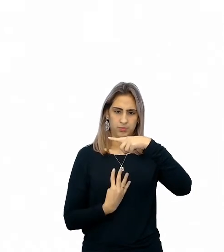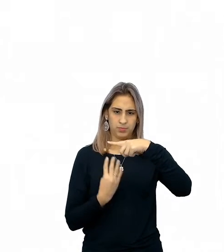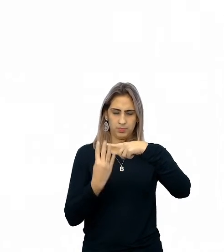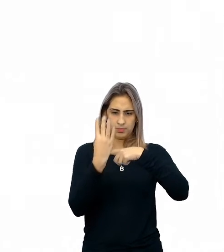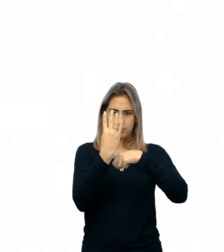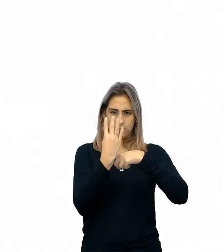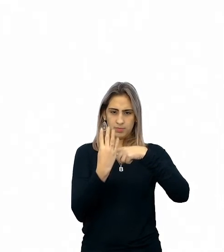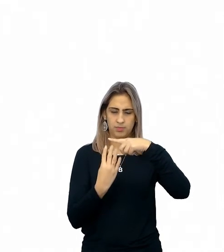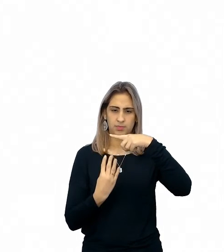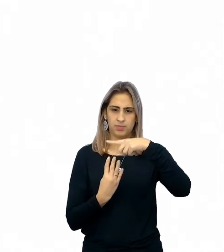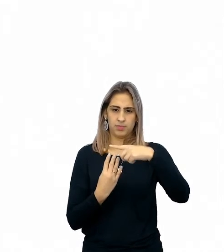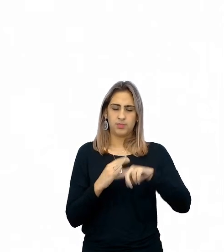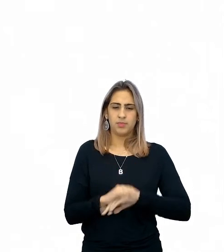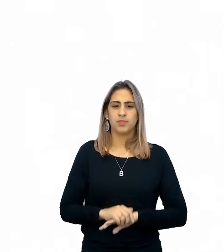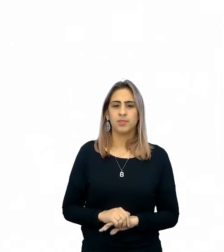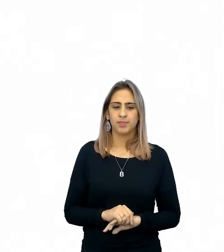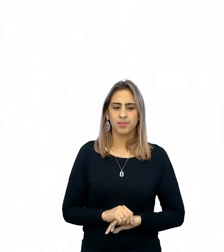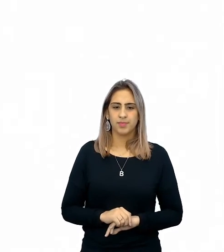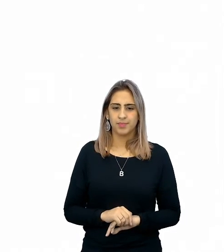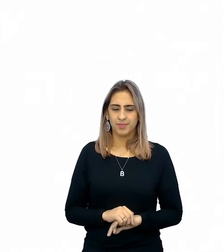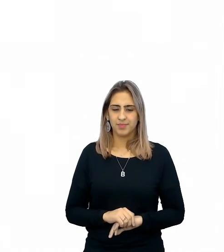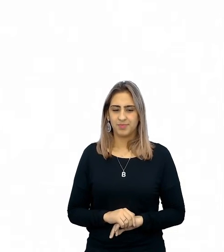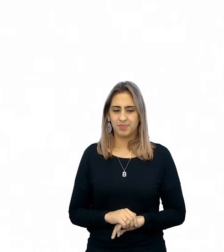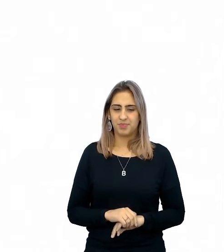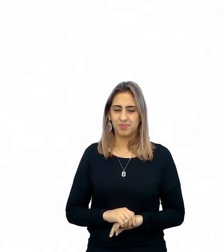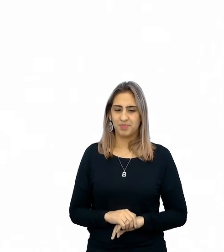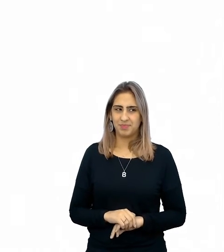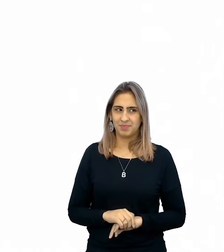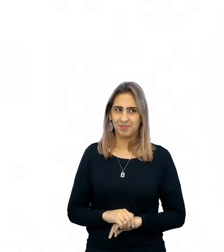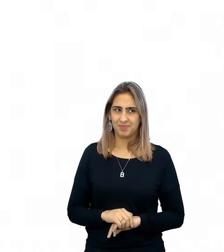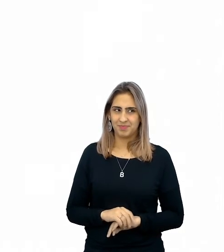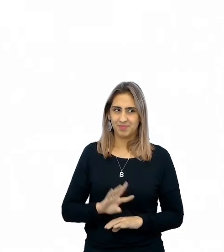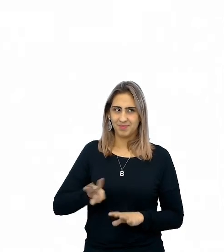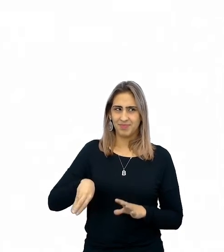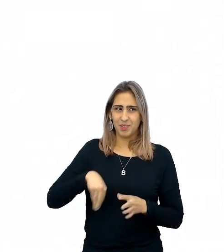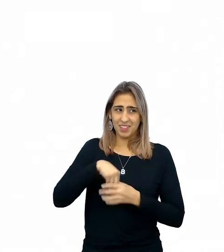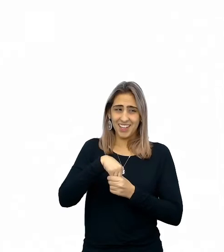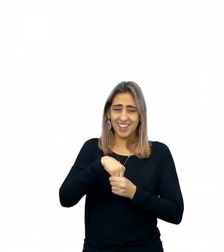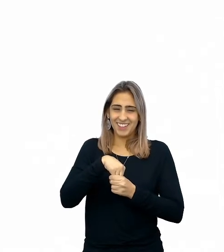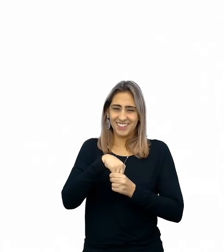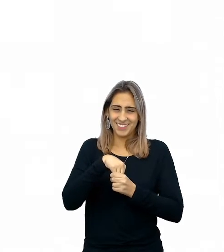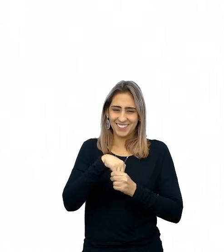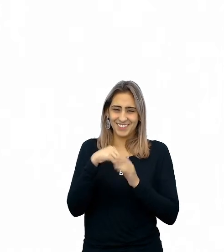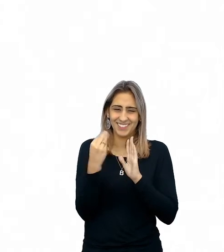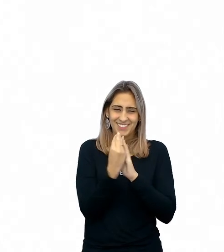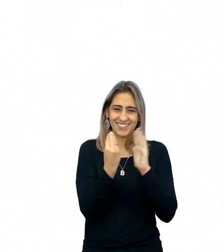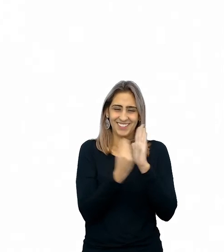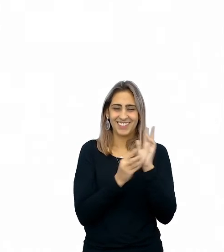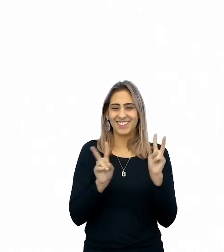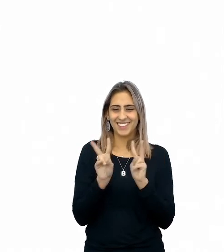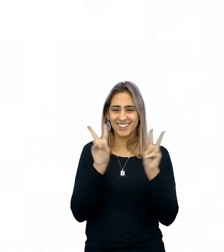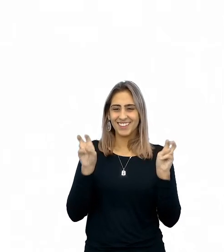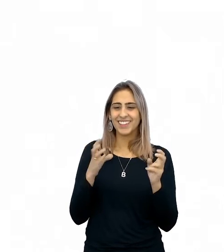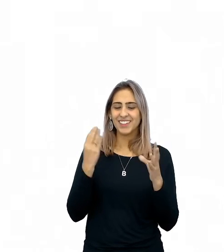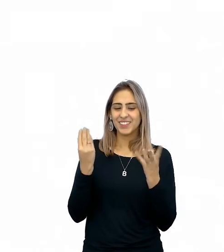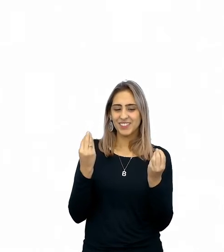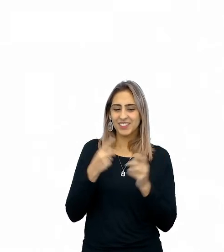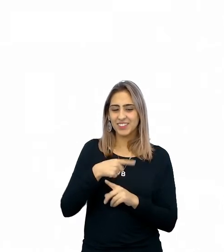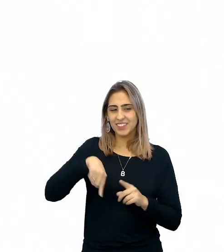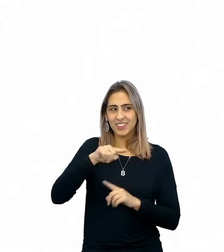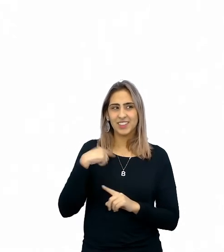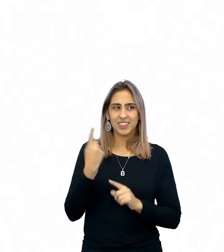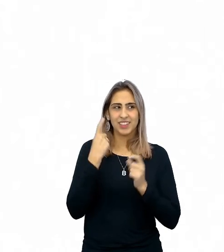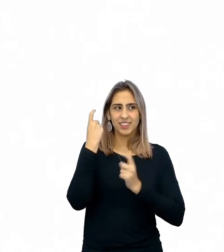numérica já permite trabalhar o conceito, por exemplo, de fração aparente. Muitas vezes nós